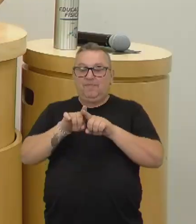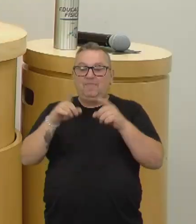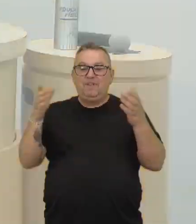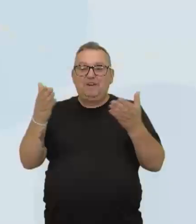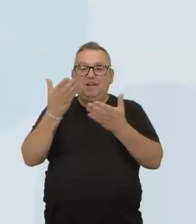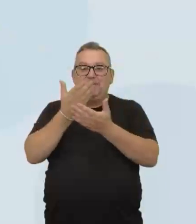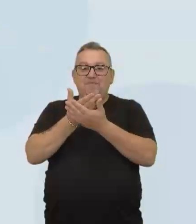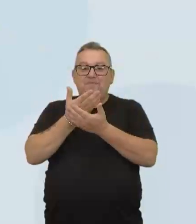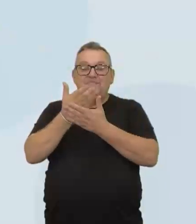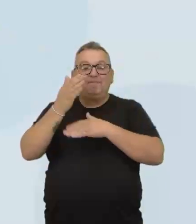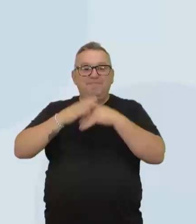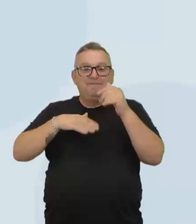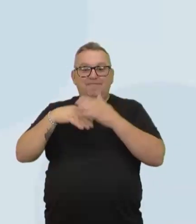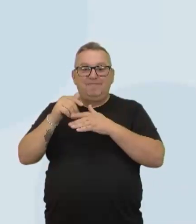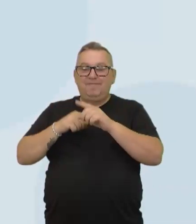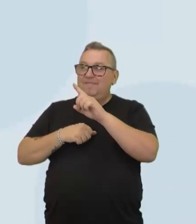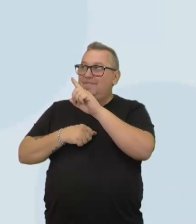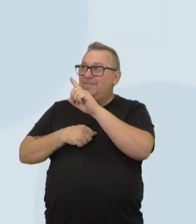aula de hoje é